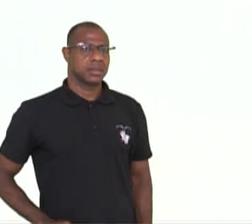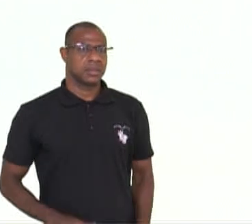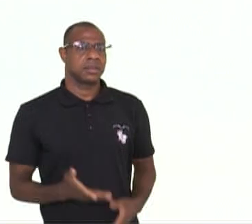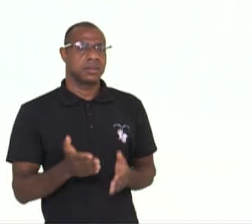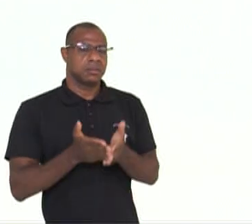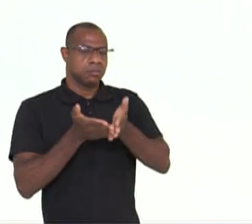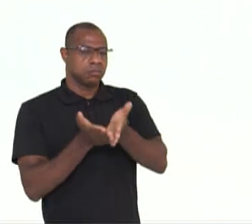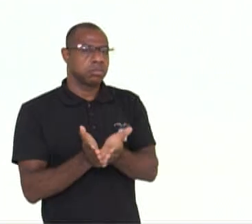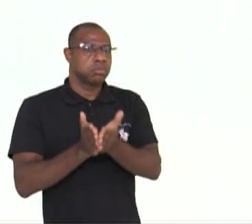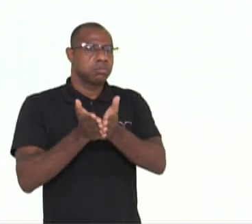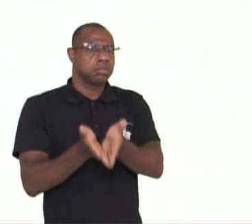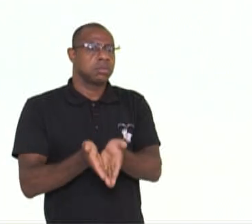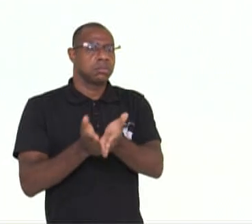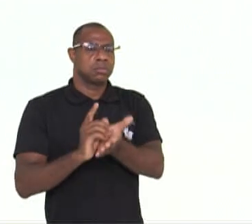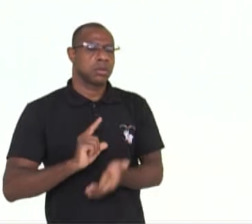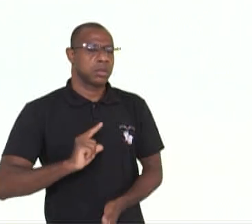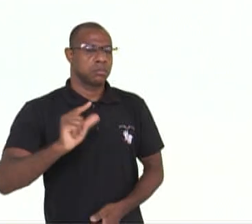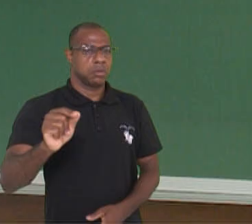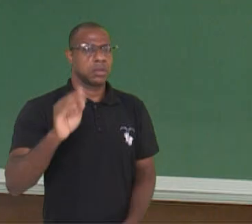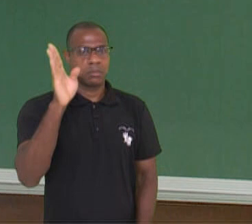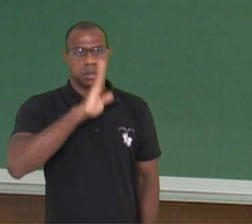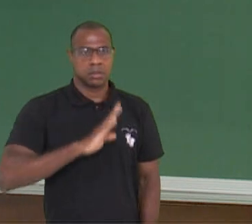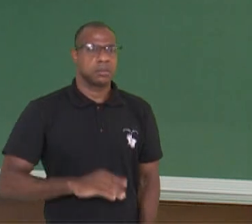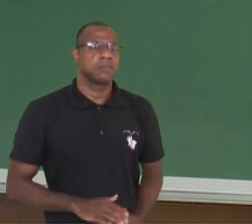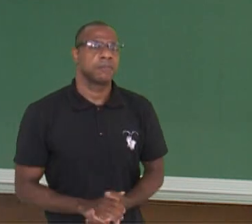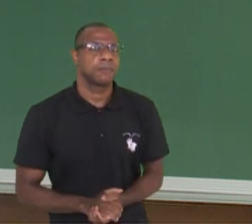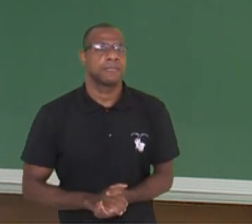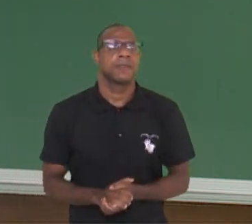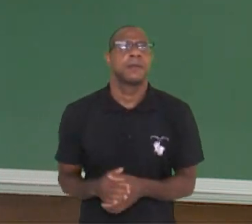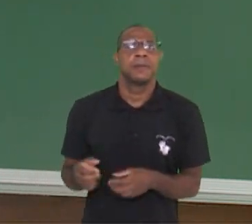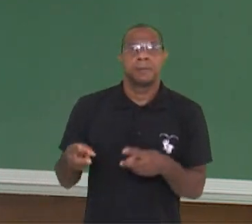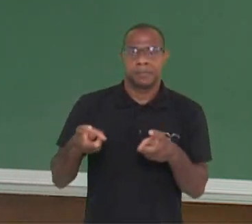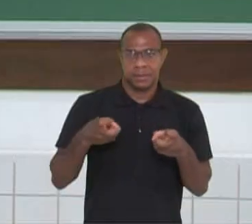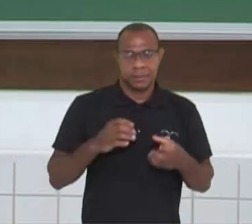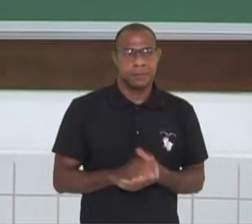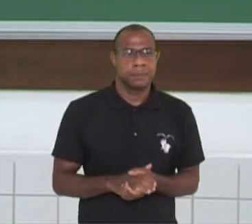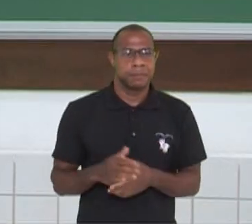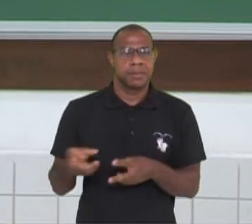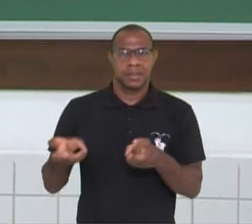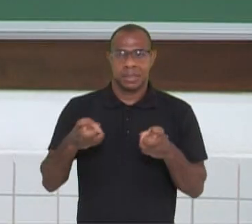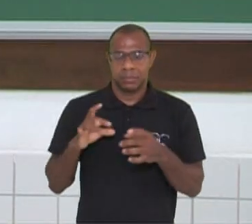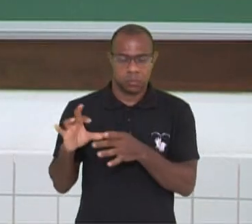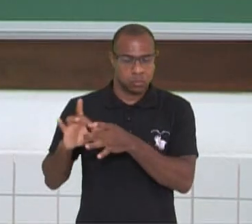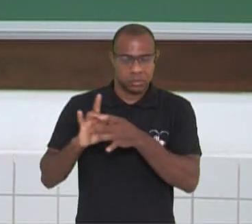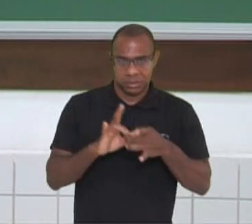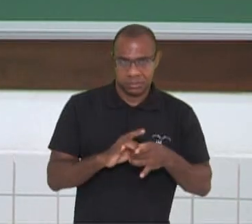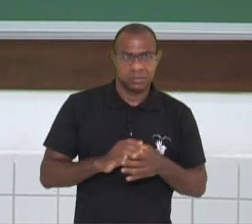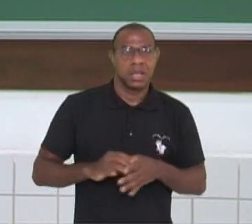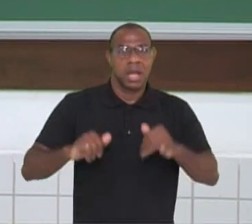num barco ali para poder ir embora do Brasil. Então você percebe todo esse contexto aí da